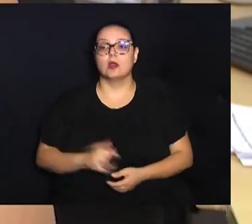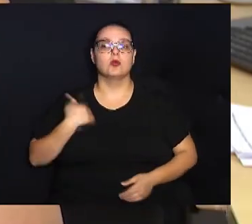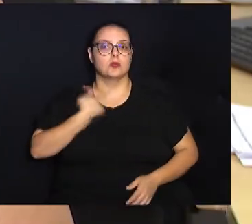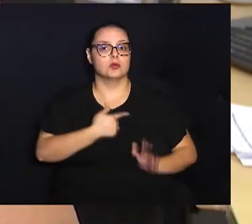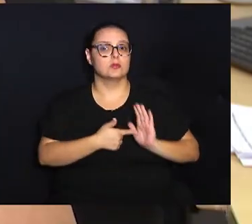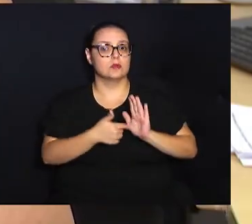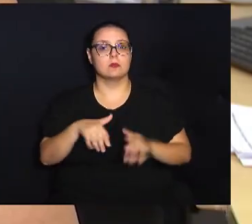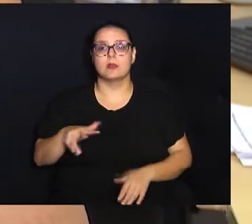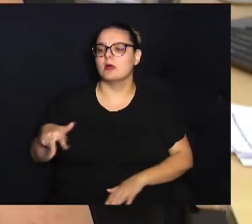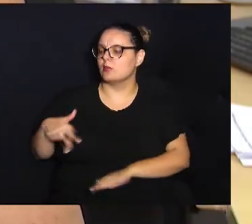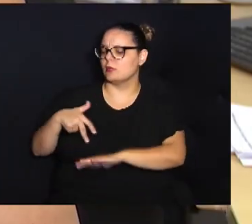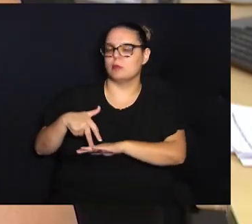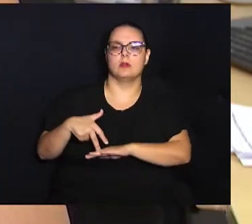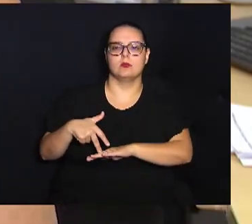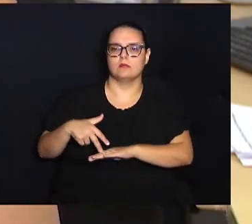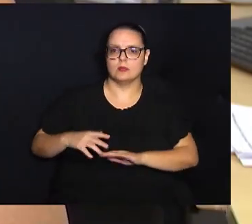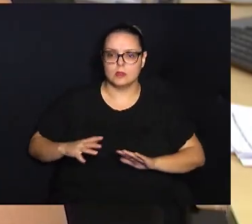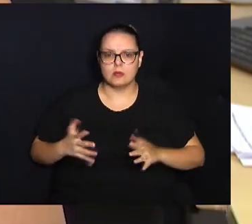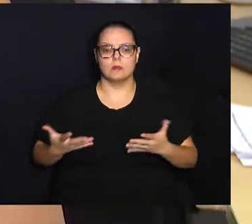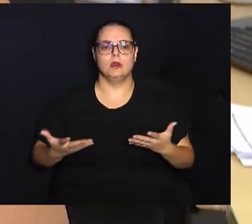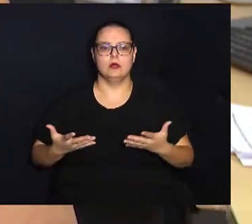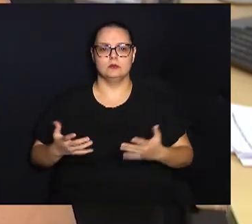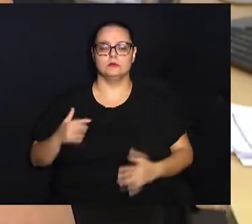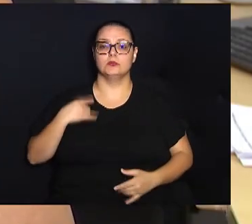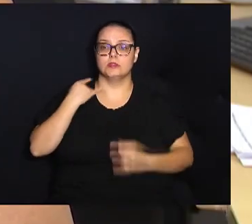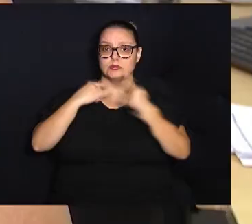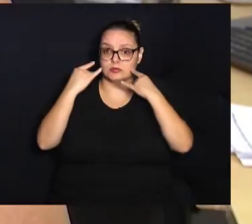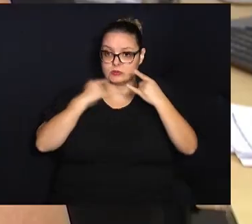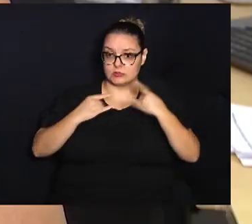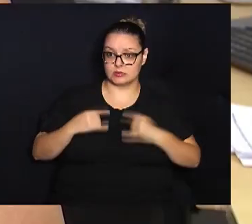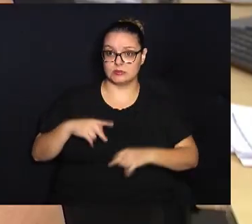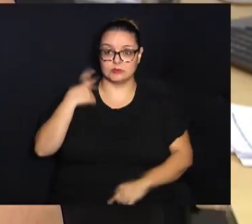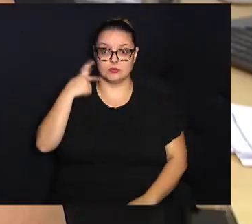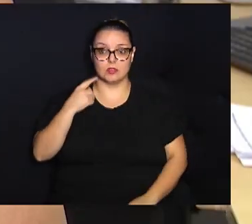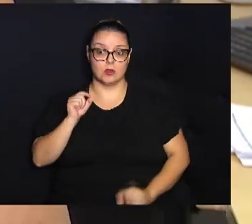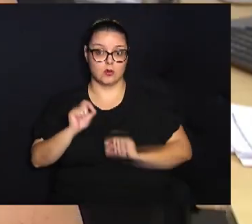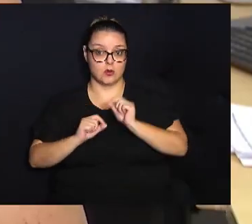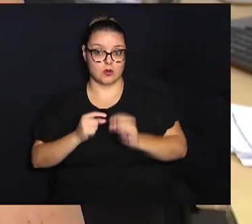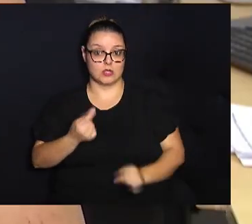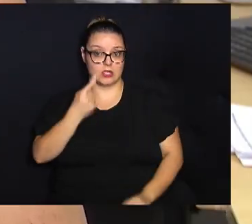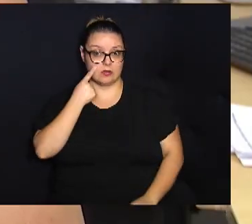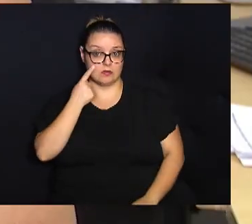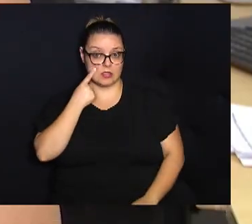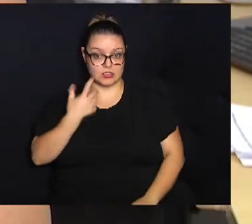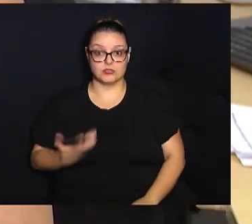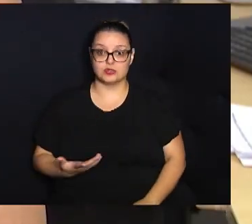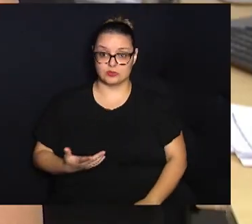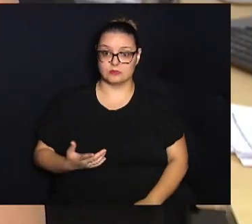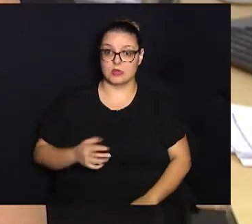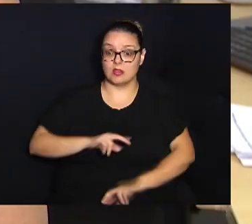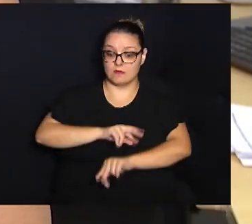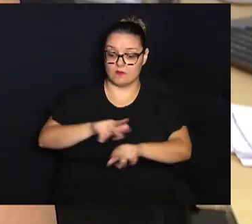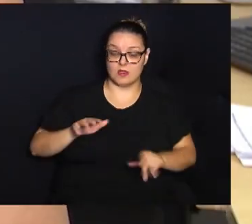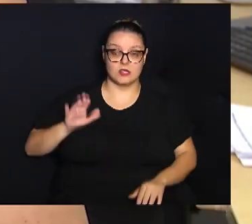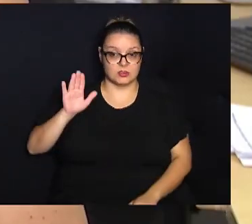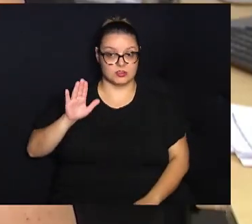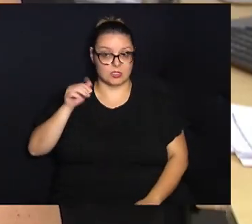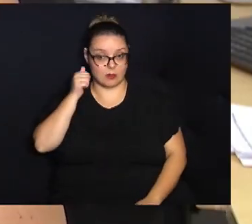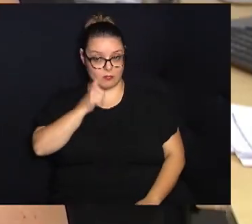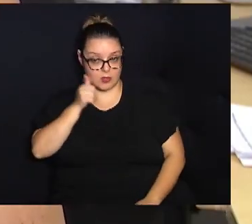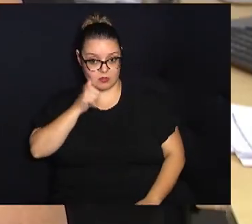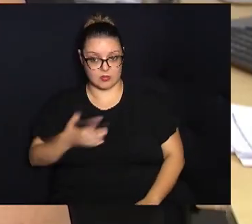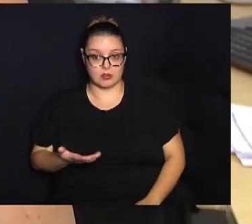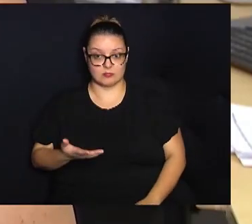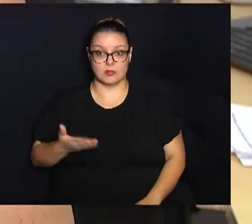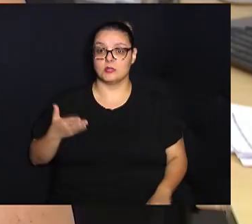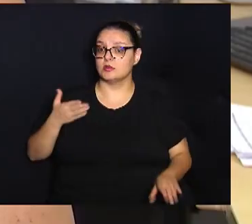a nossa cara, mostrar mais os nossos interesses políticos. O que eu vejo é que, infelizmente, muitas candidatas mulheres, elas só